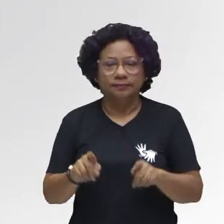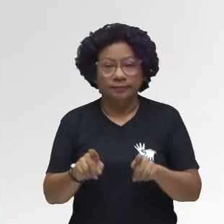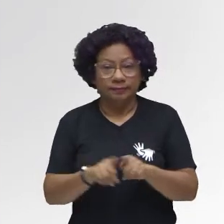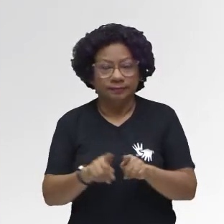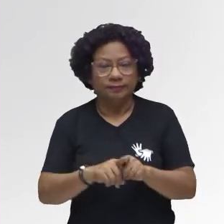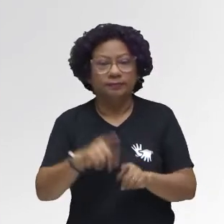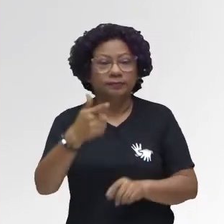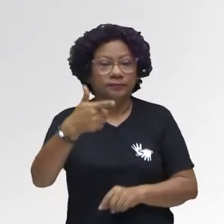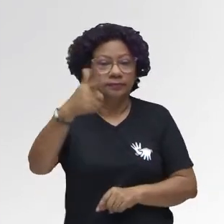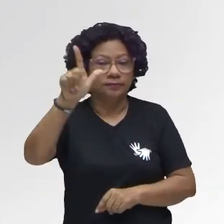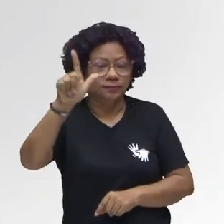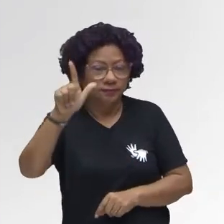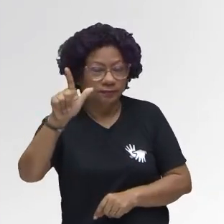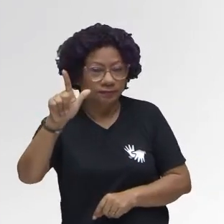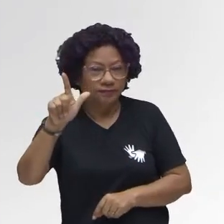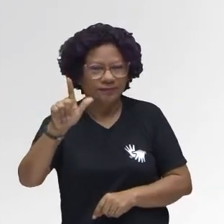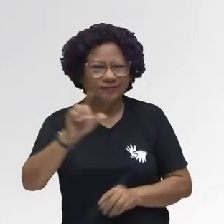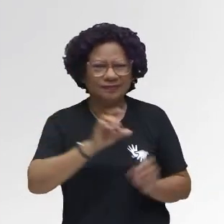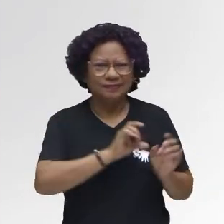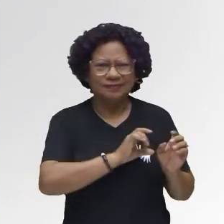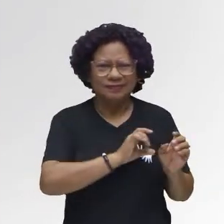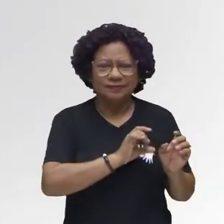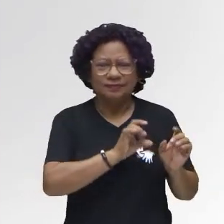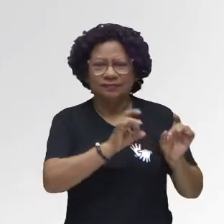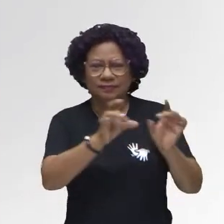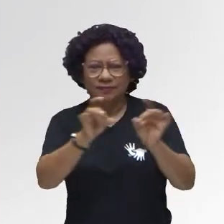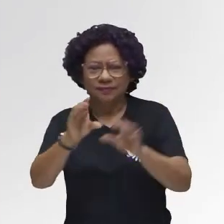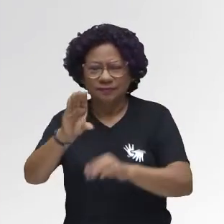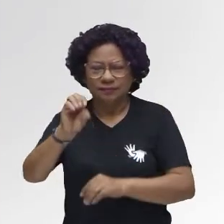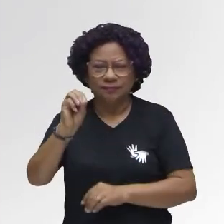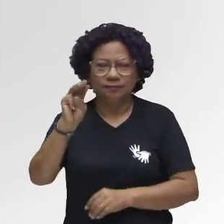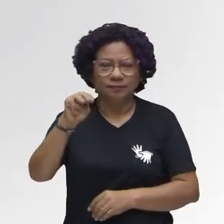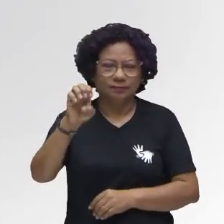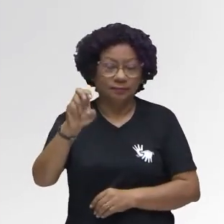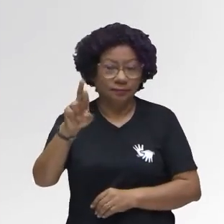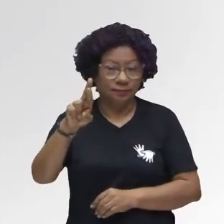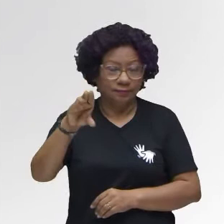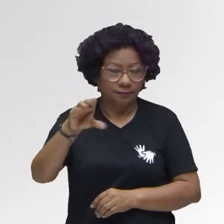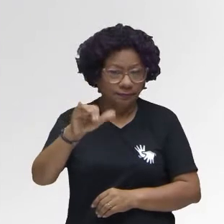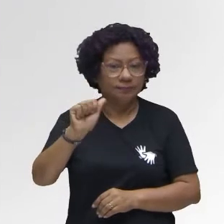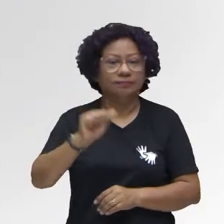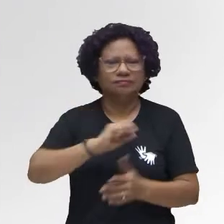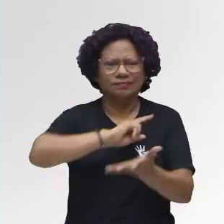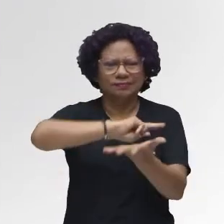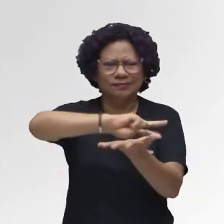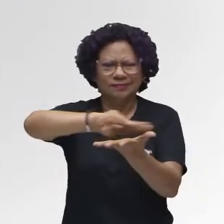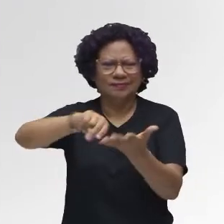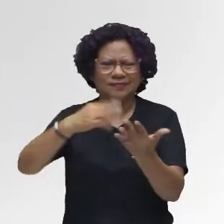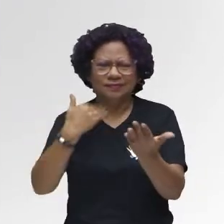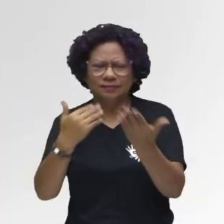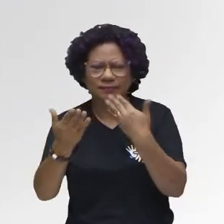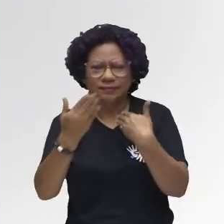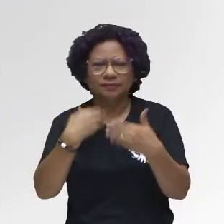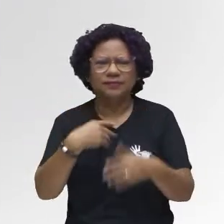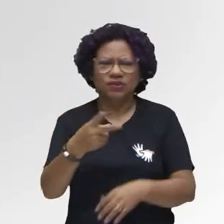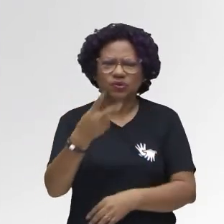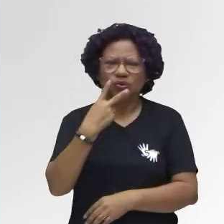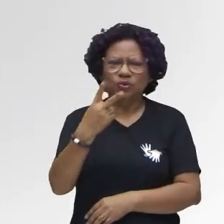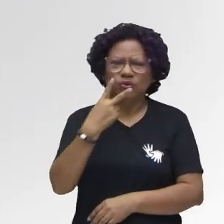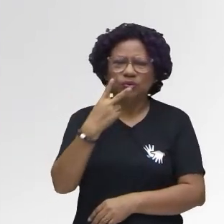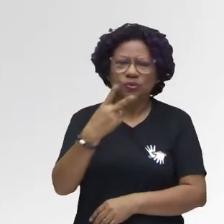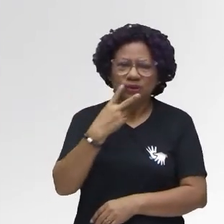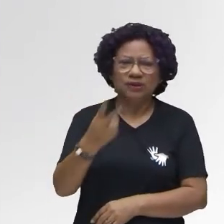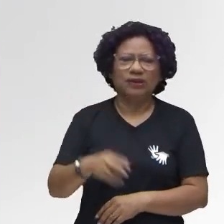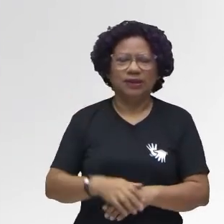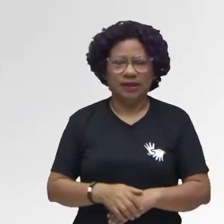produtos alimentícios, os chapéus, sabão, cigarros e móveis. Isso tudo foi iniciado a partir